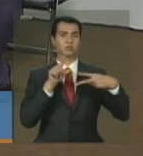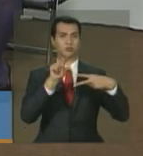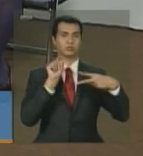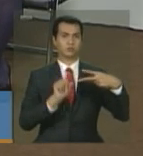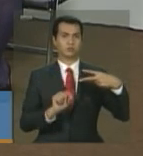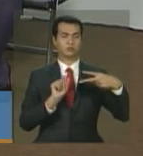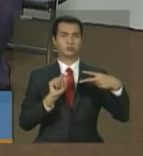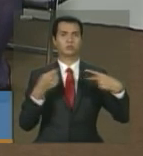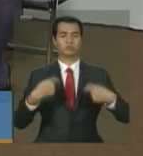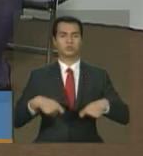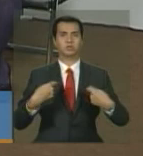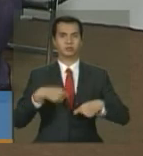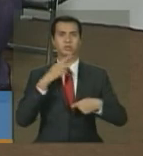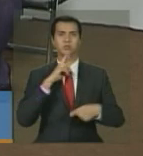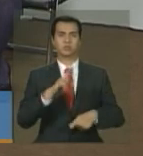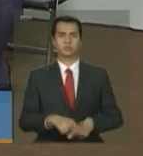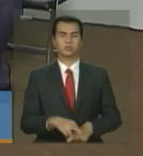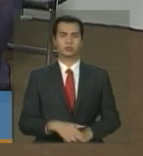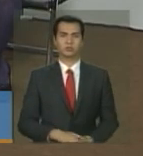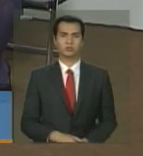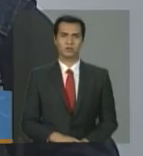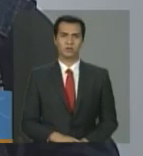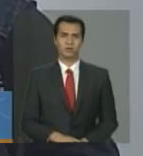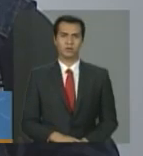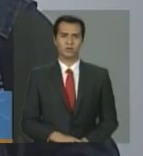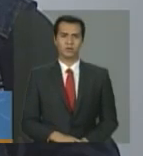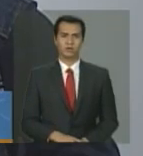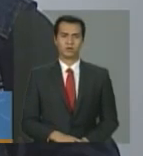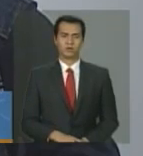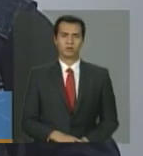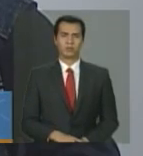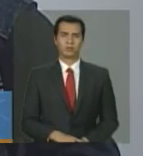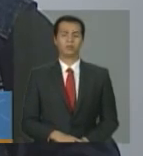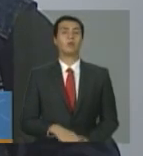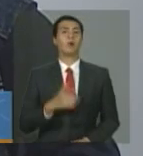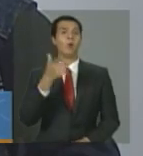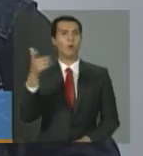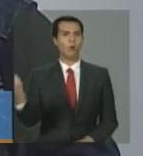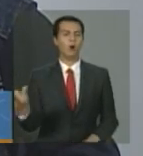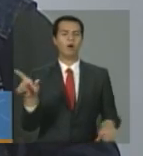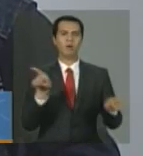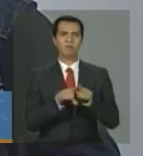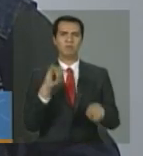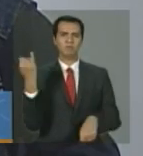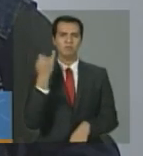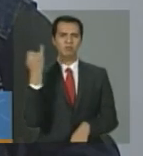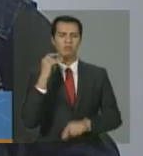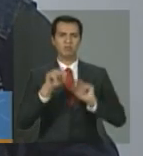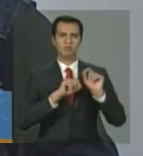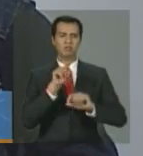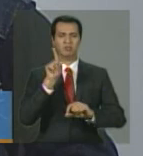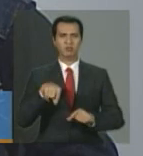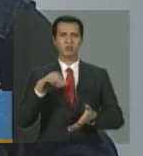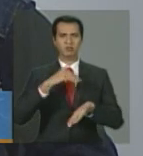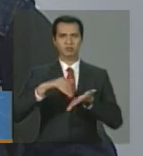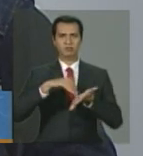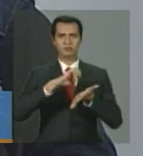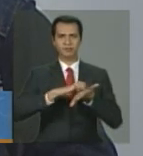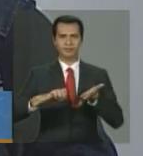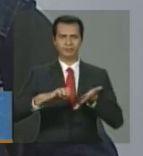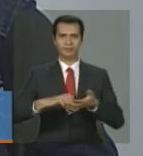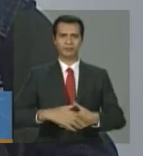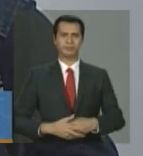conselho precisa de responder de responder a outra questão que eu desse teu destaco é em relação ao secretário-executivo